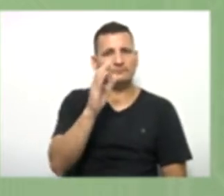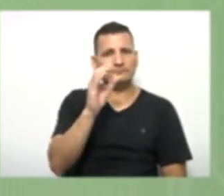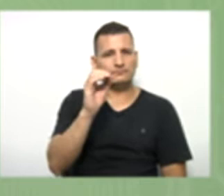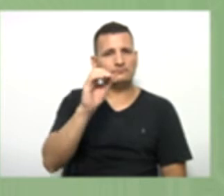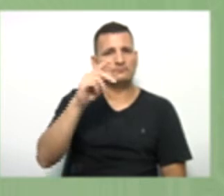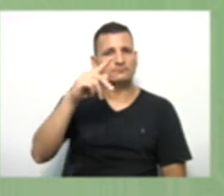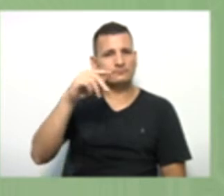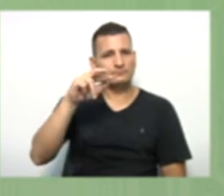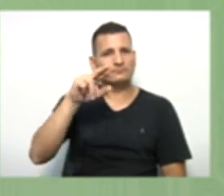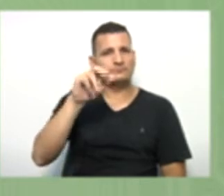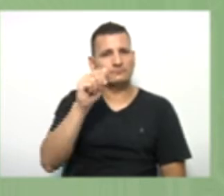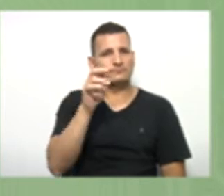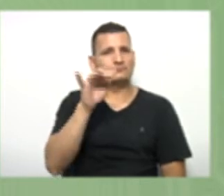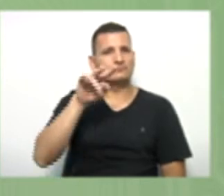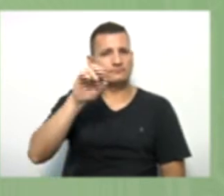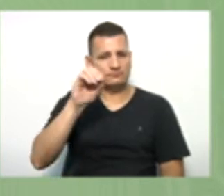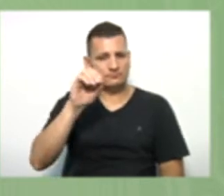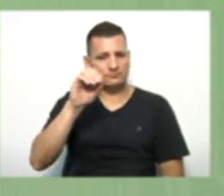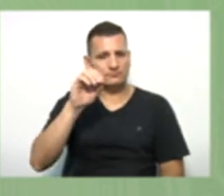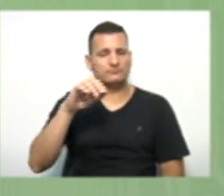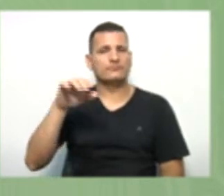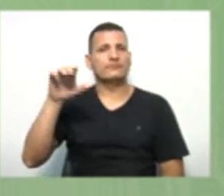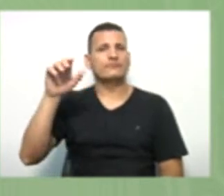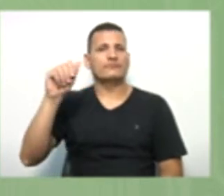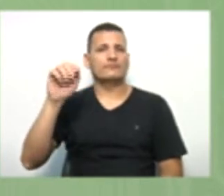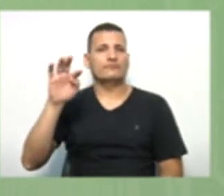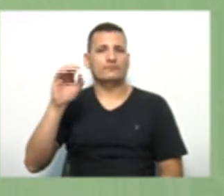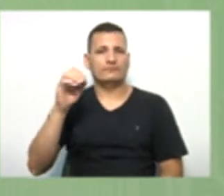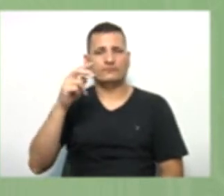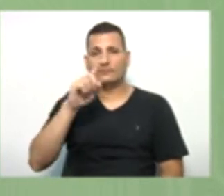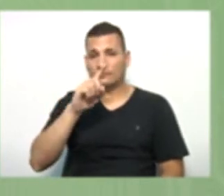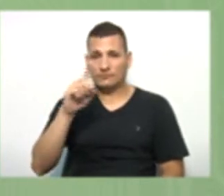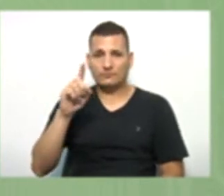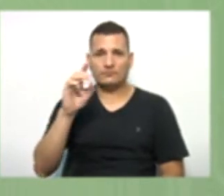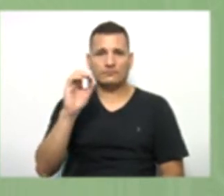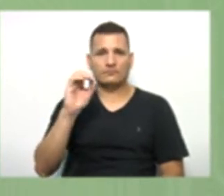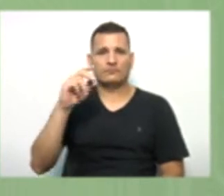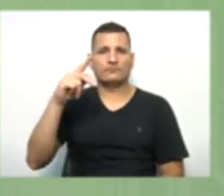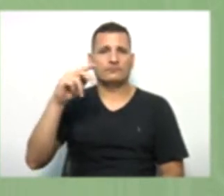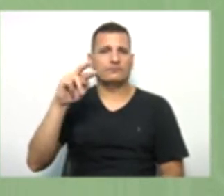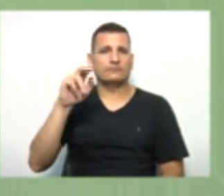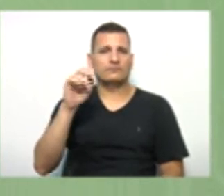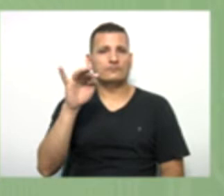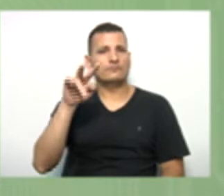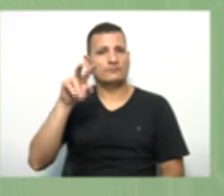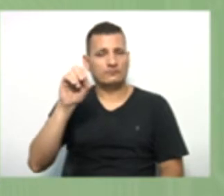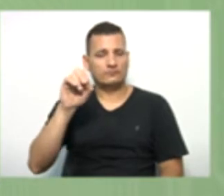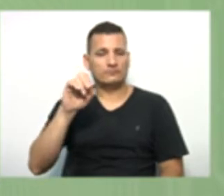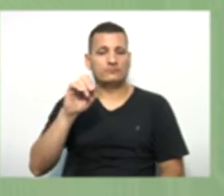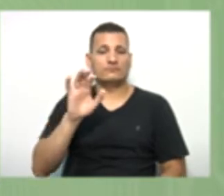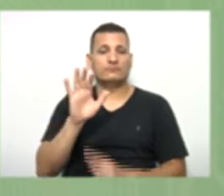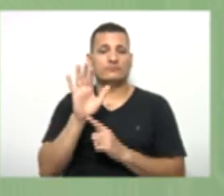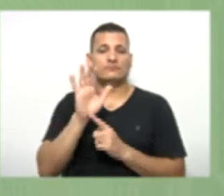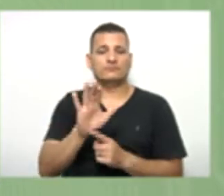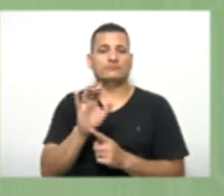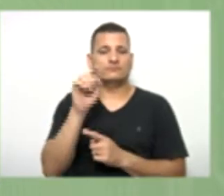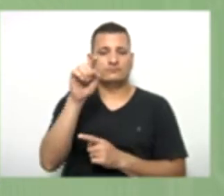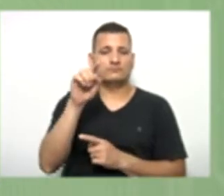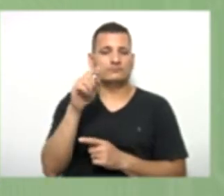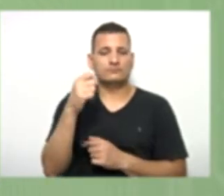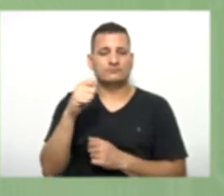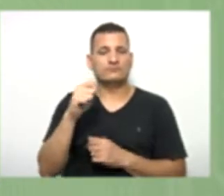não cooperativo. Lembrando que essa demonstração de sobras e perdas, ela tem que